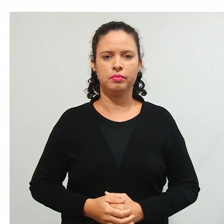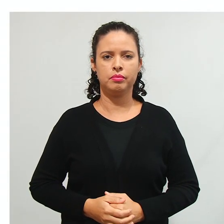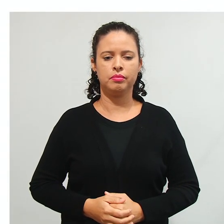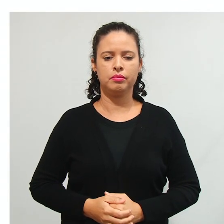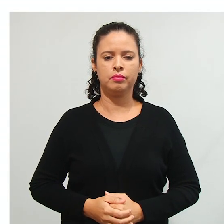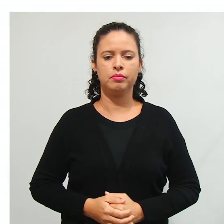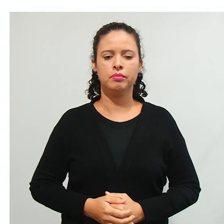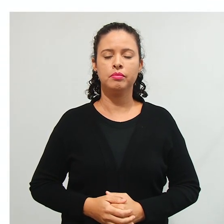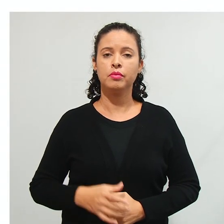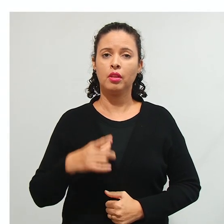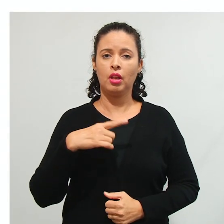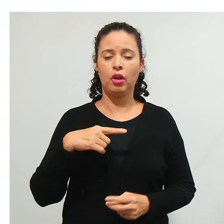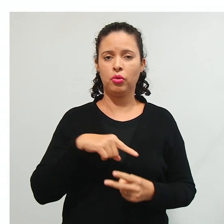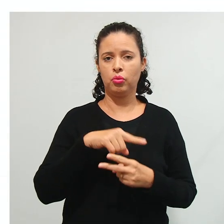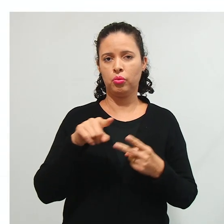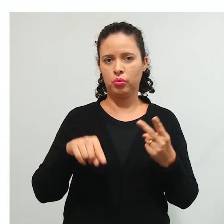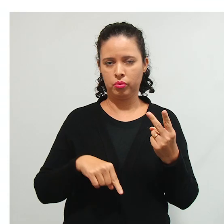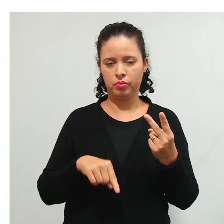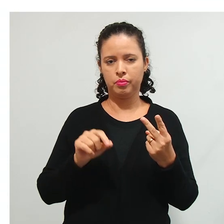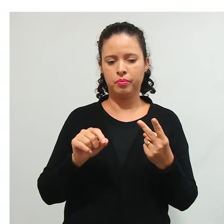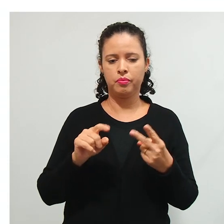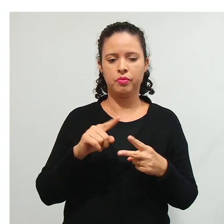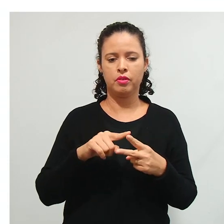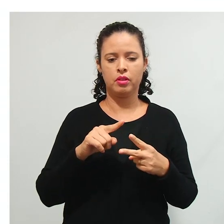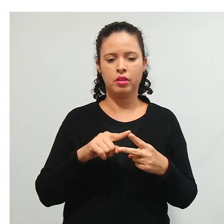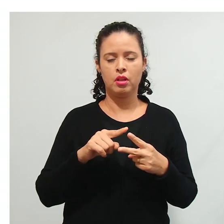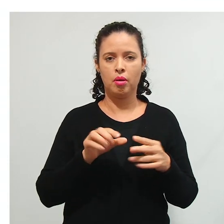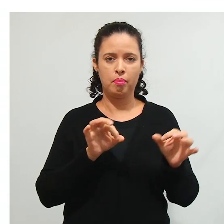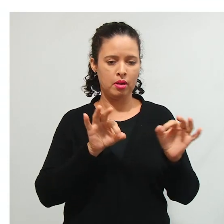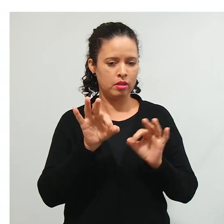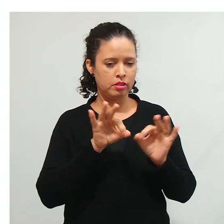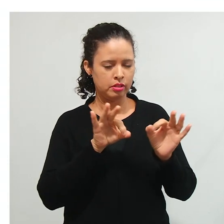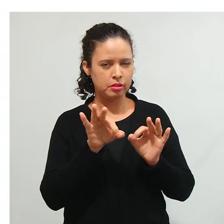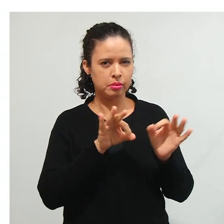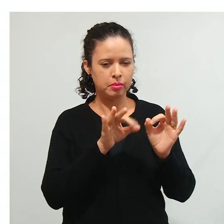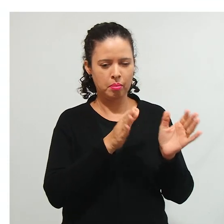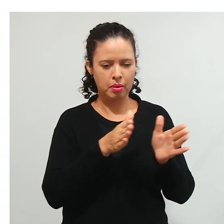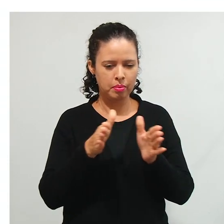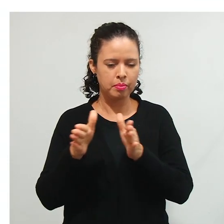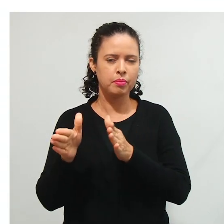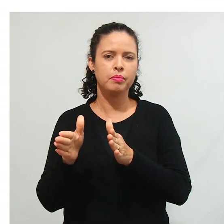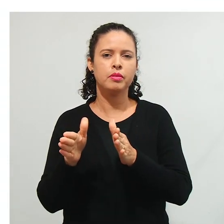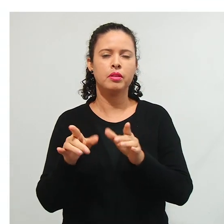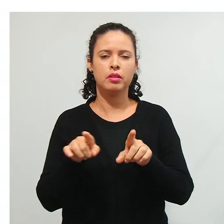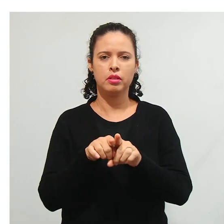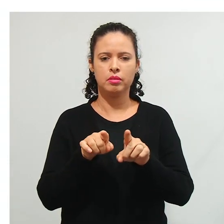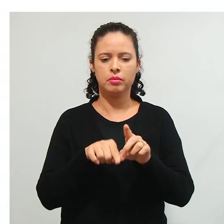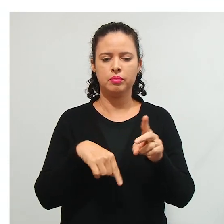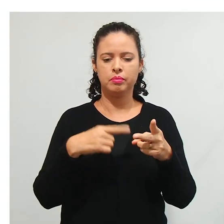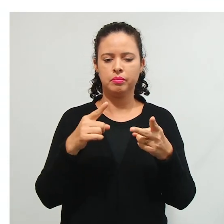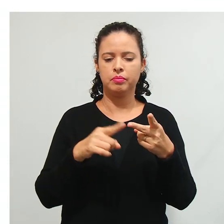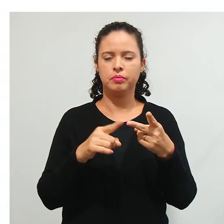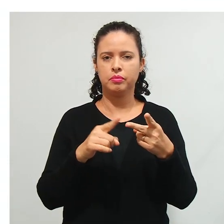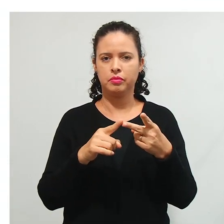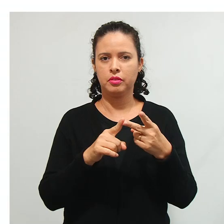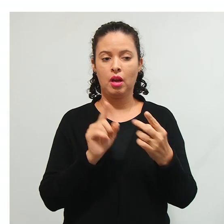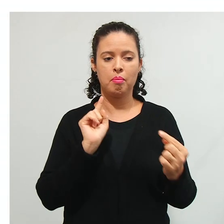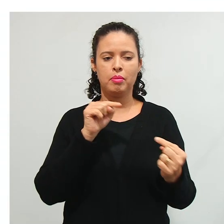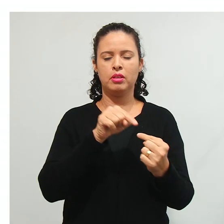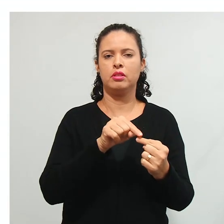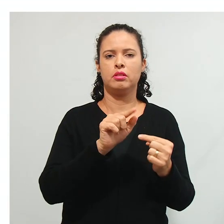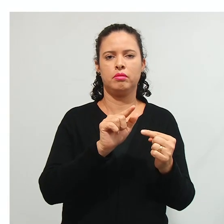despesa pública são dois, que é o estágio de planejamento e